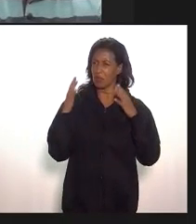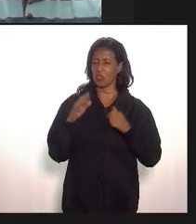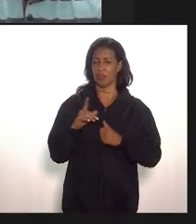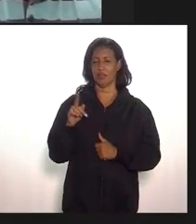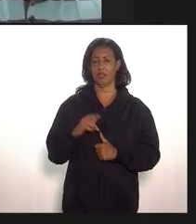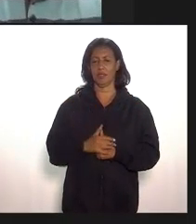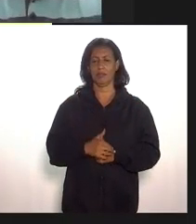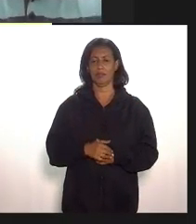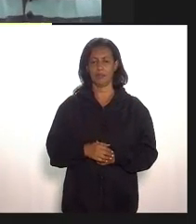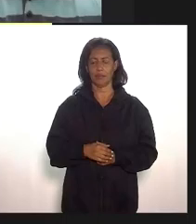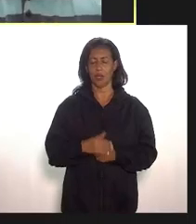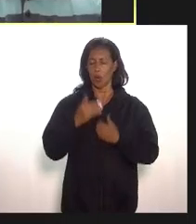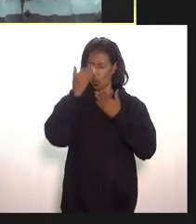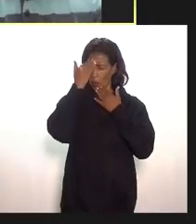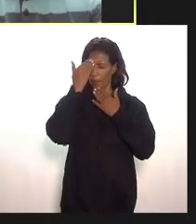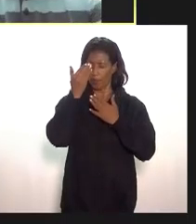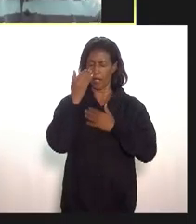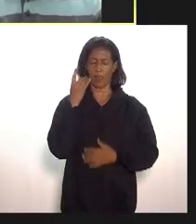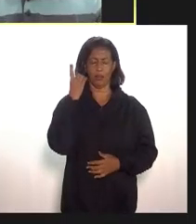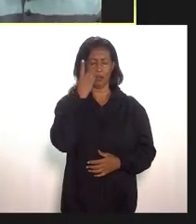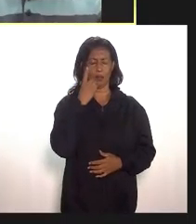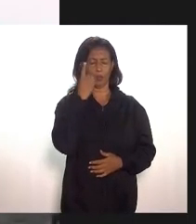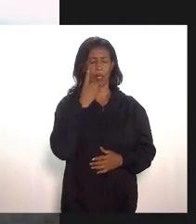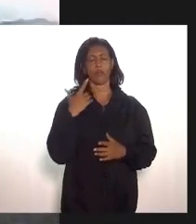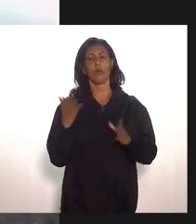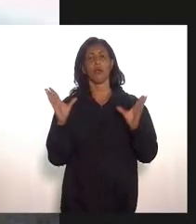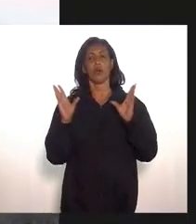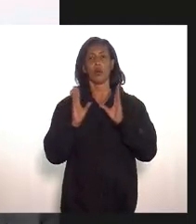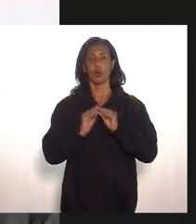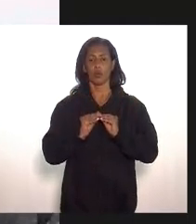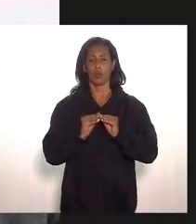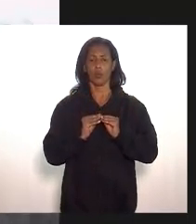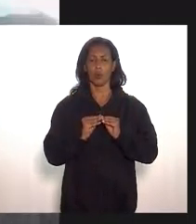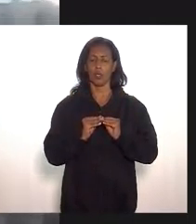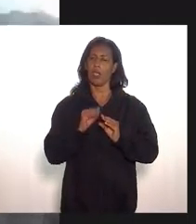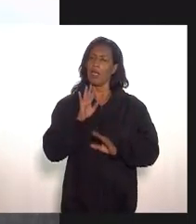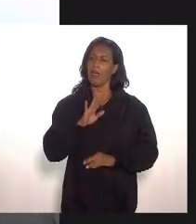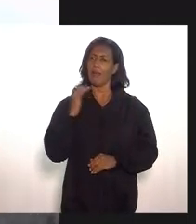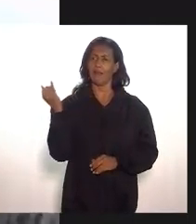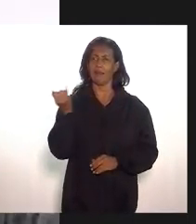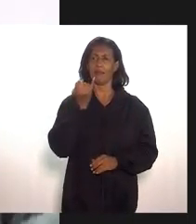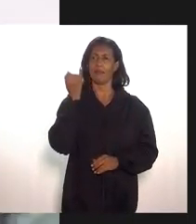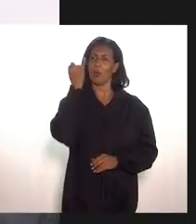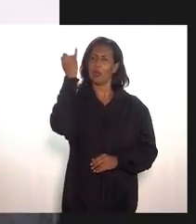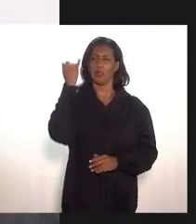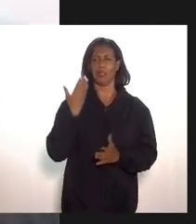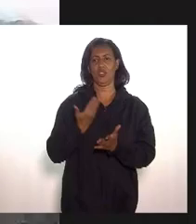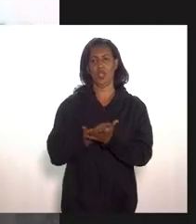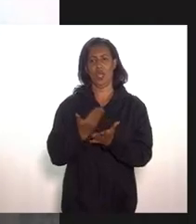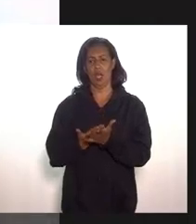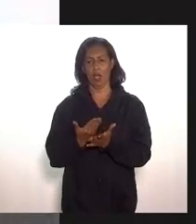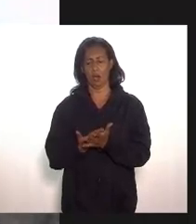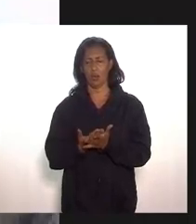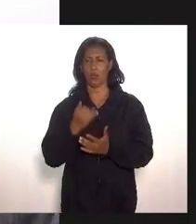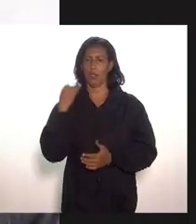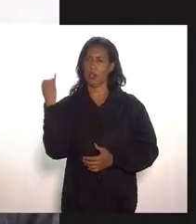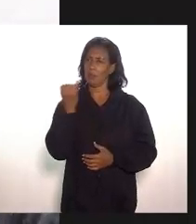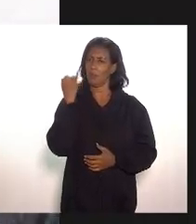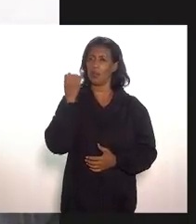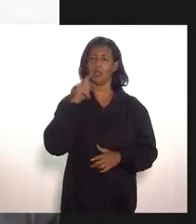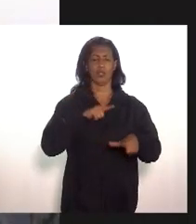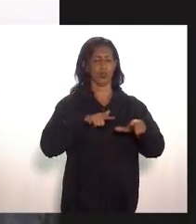deputado. Obrigado, deputado. Então, para concluir, presidente, é essencial o direito à aula. É essencial o direito ao